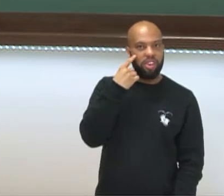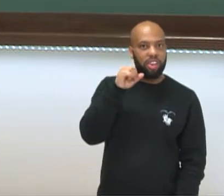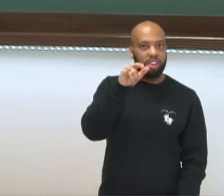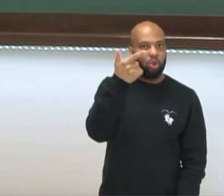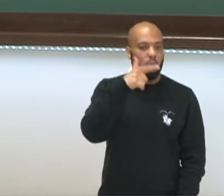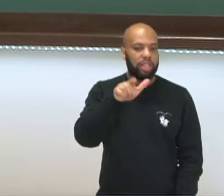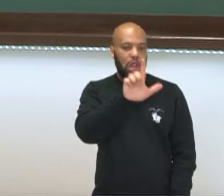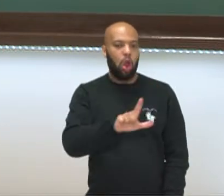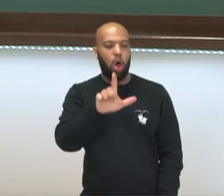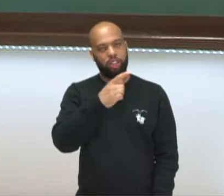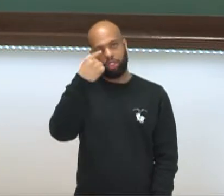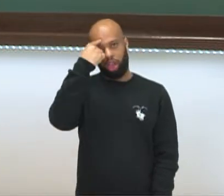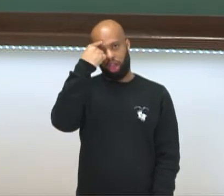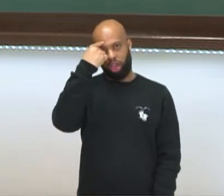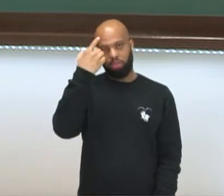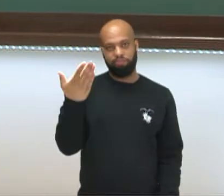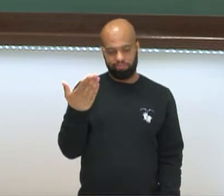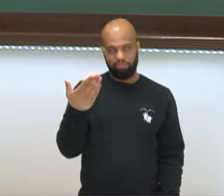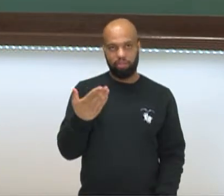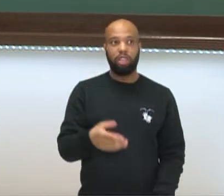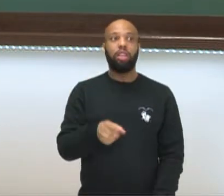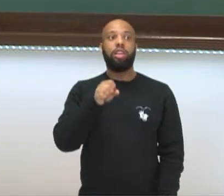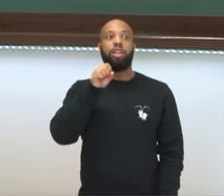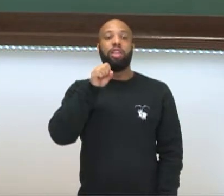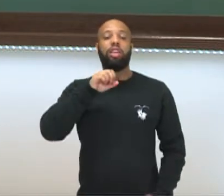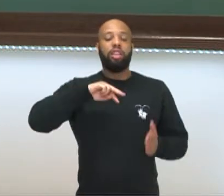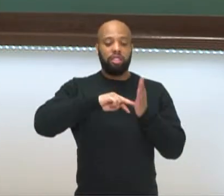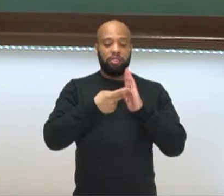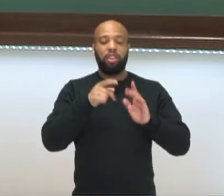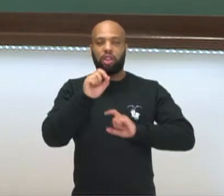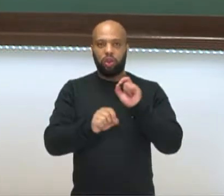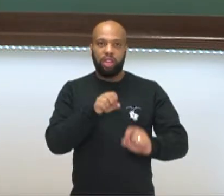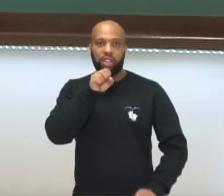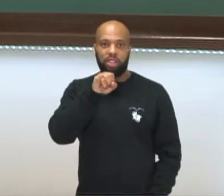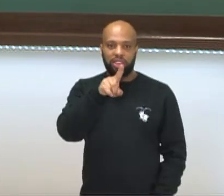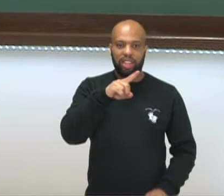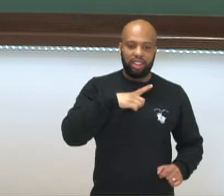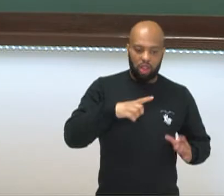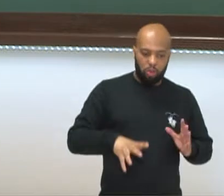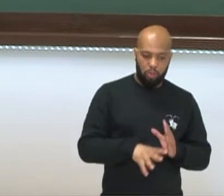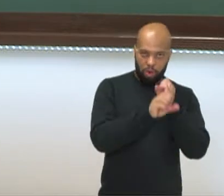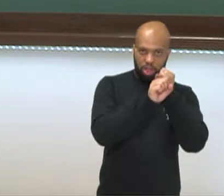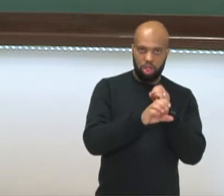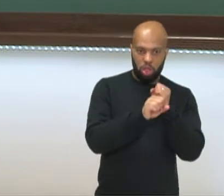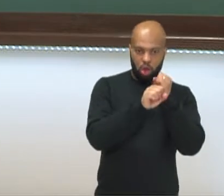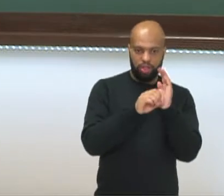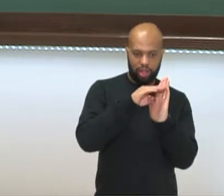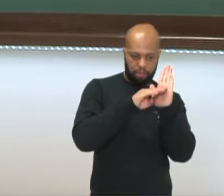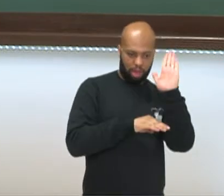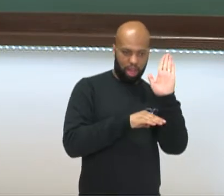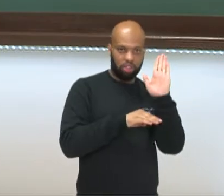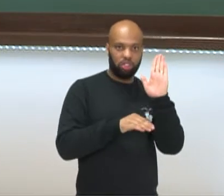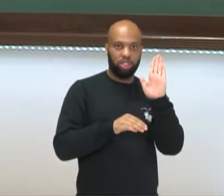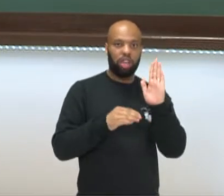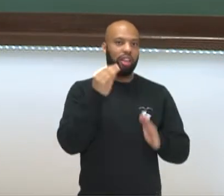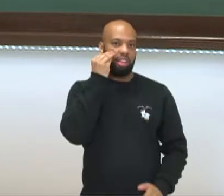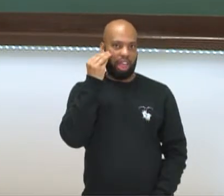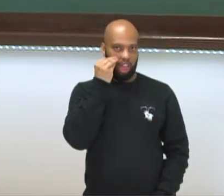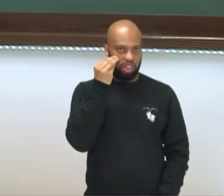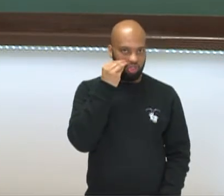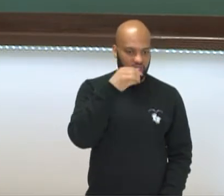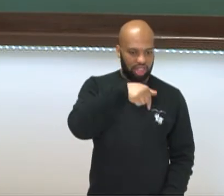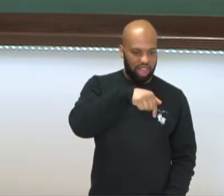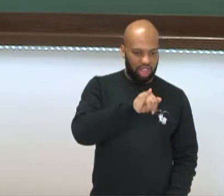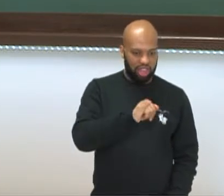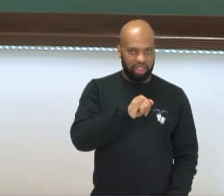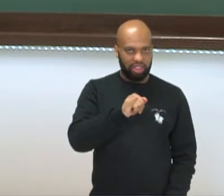raciocínio lógico. Isso quer dizer que se você obter uma nota baixa no teste de QI, você é